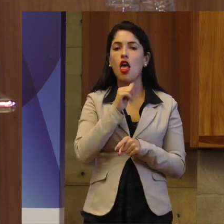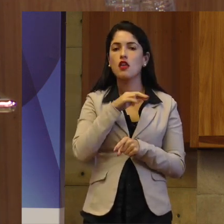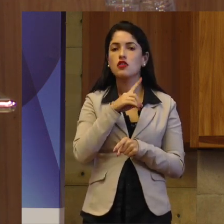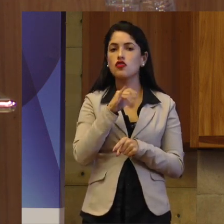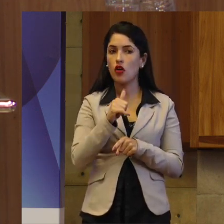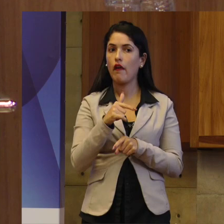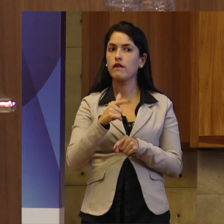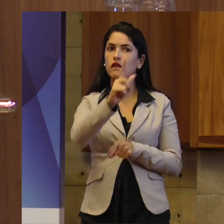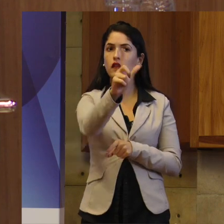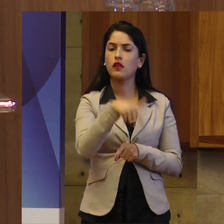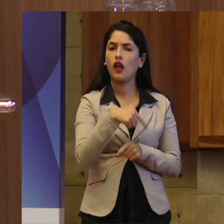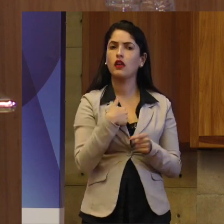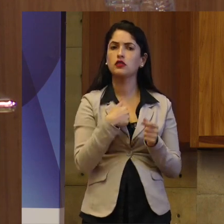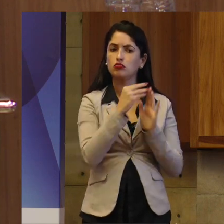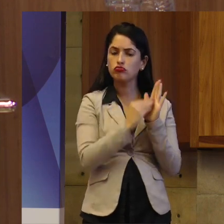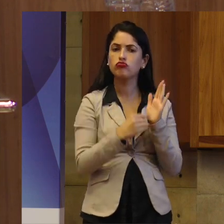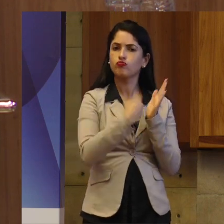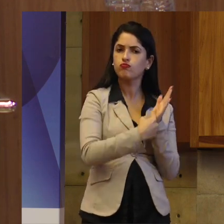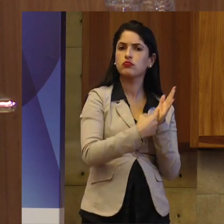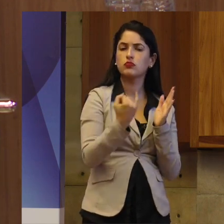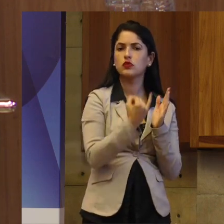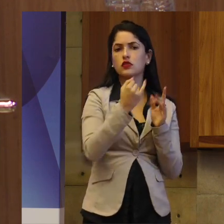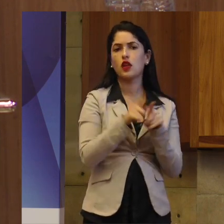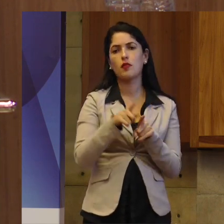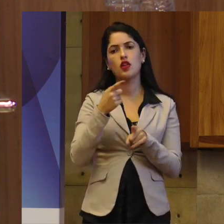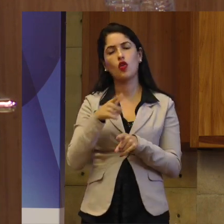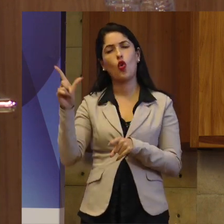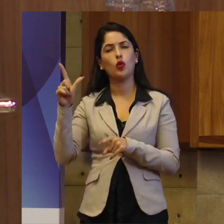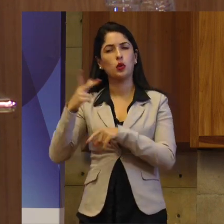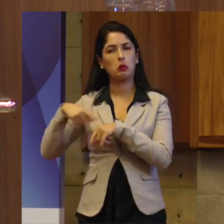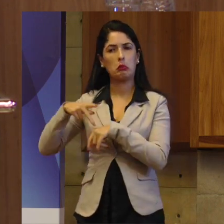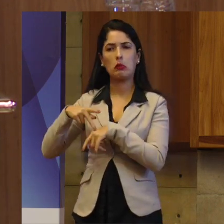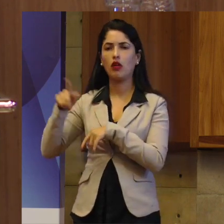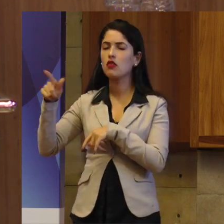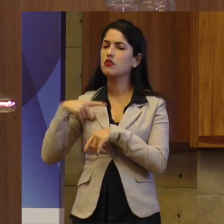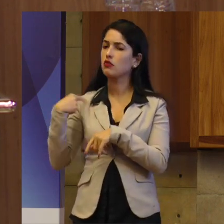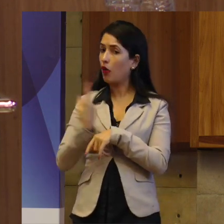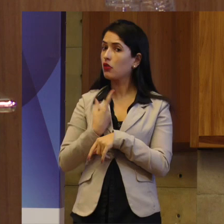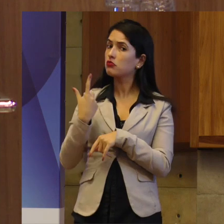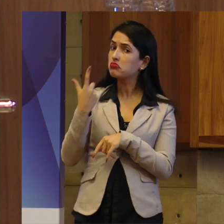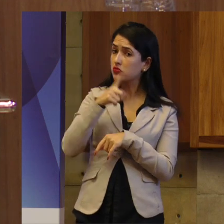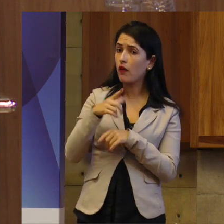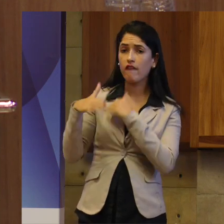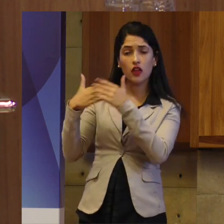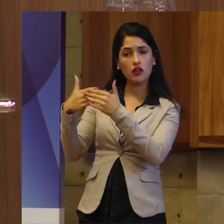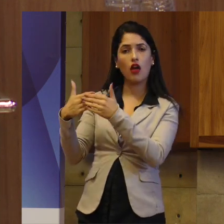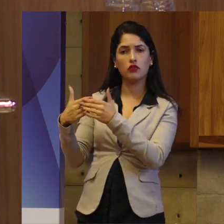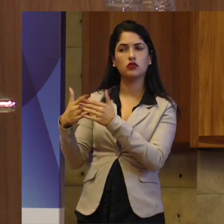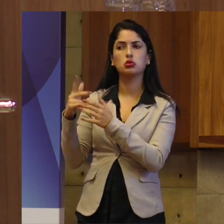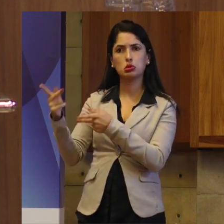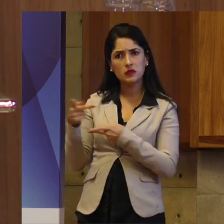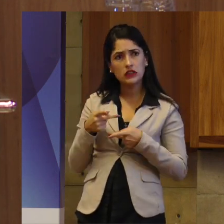inclusive telecomunicações. Com um parceiro não tradicional, como a Estônia, nós estamos com um diálogo digital muito avançado, eles têm nos visitado